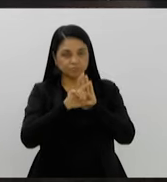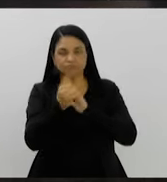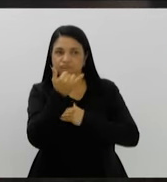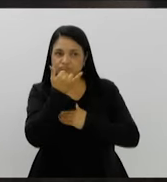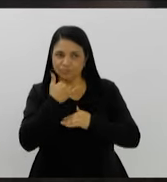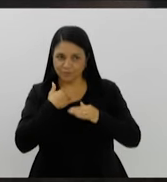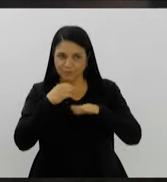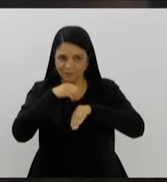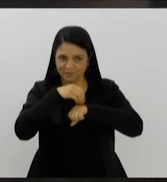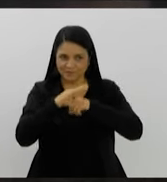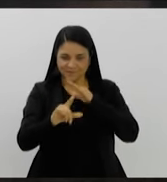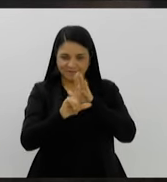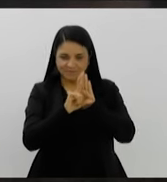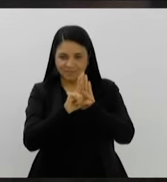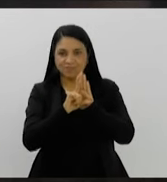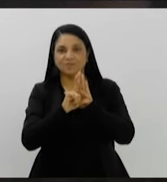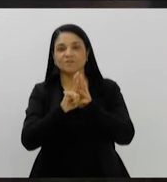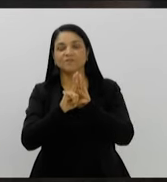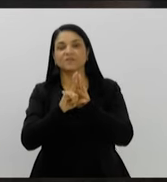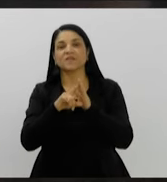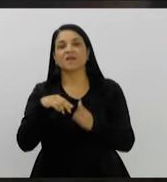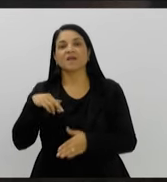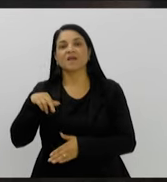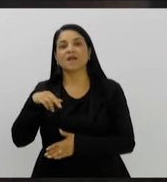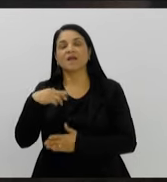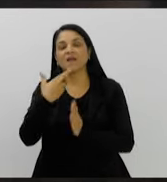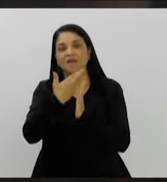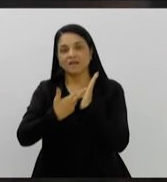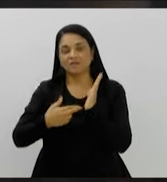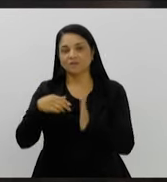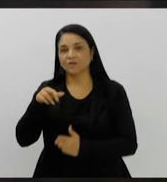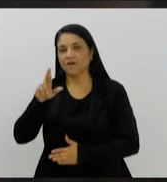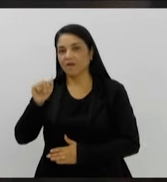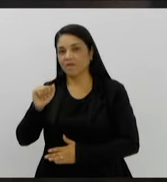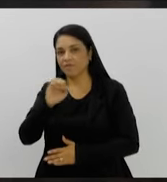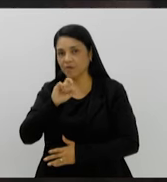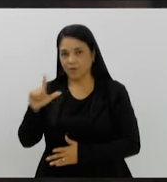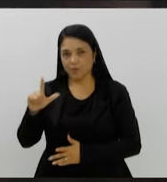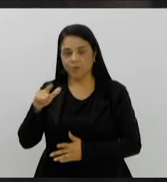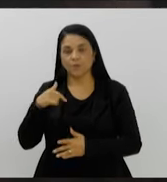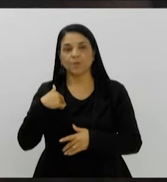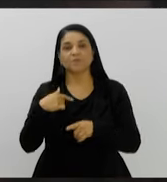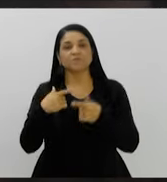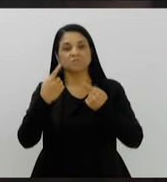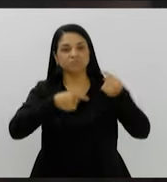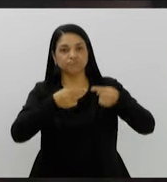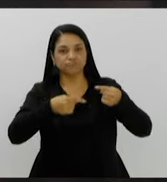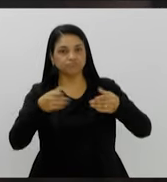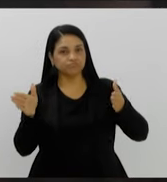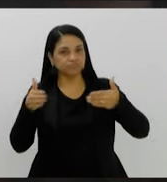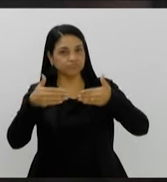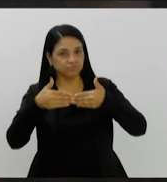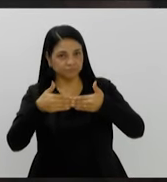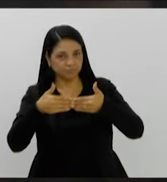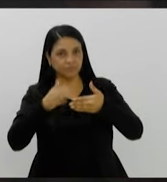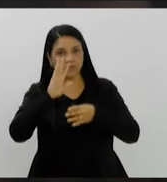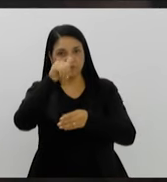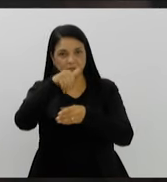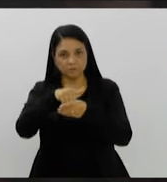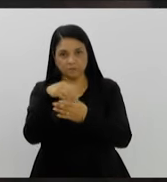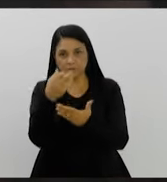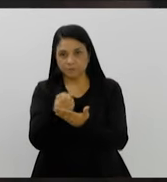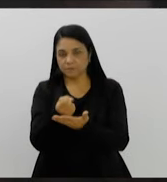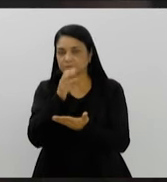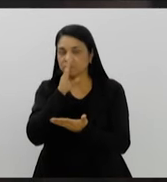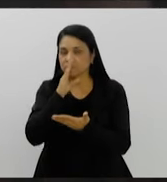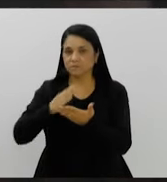favorável relatoria do deputado Rafael do gurdo em discussão não havendo Quem Queira discutir encerrada a discussão em votação senhores